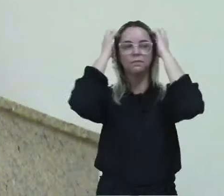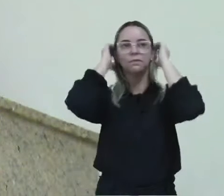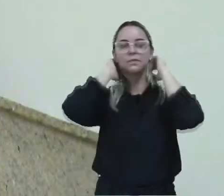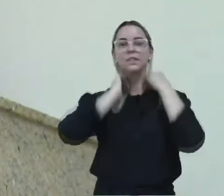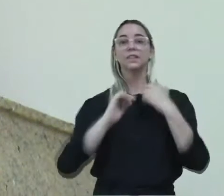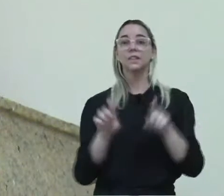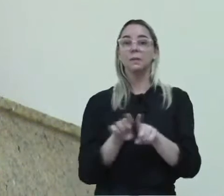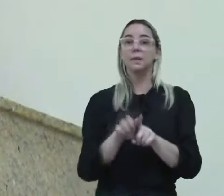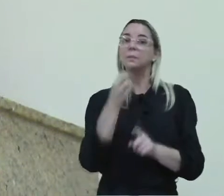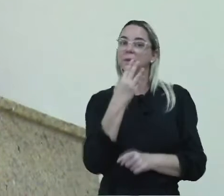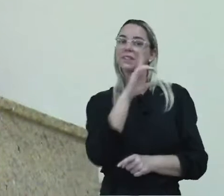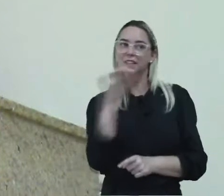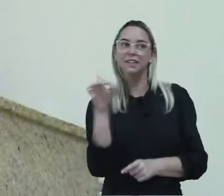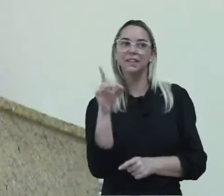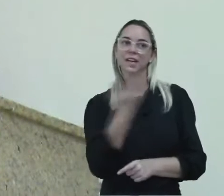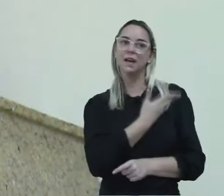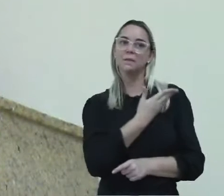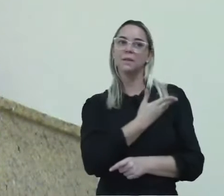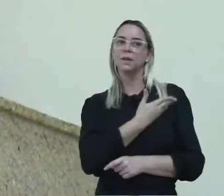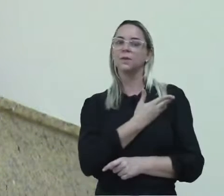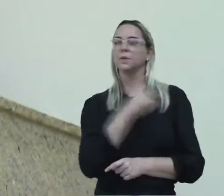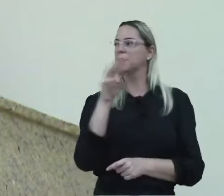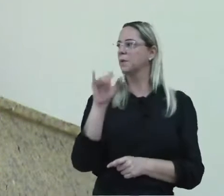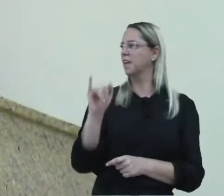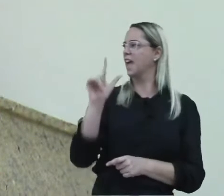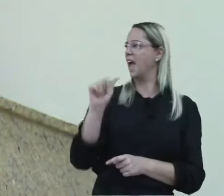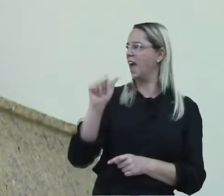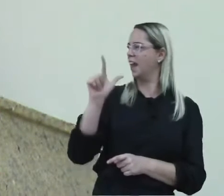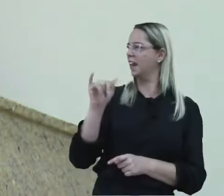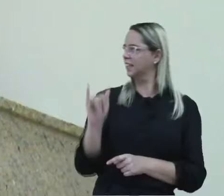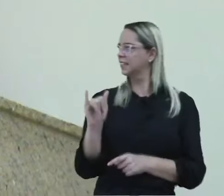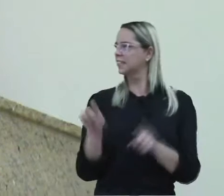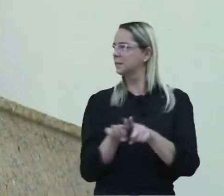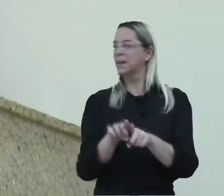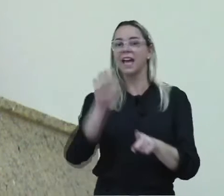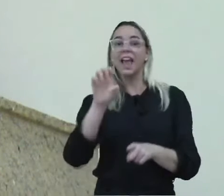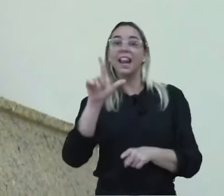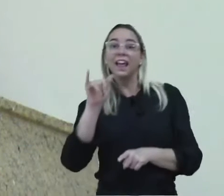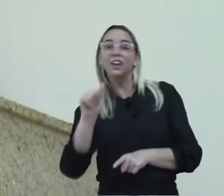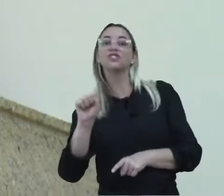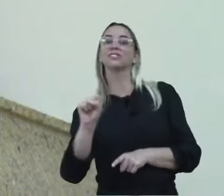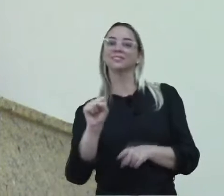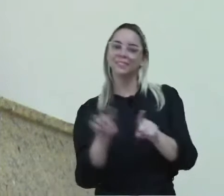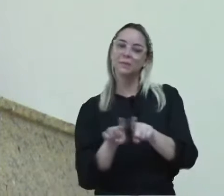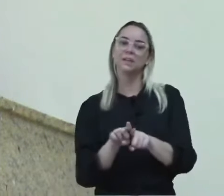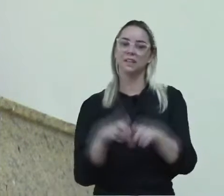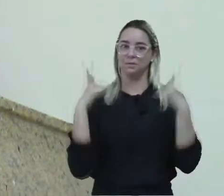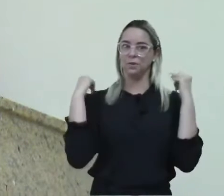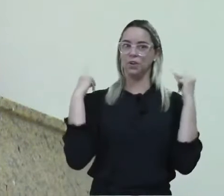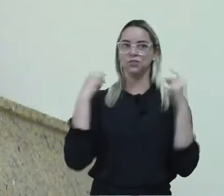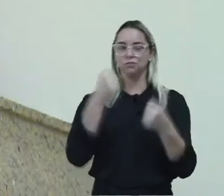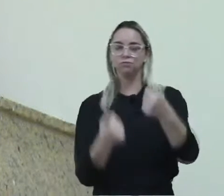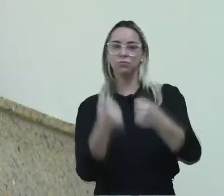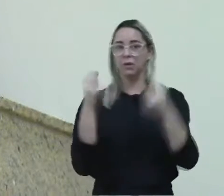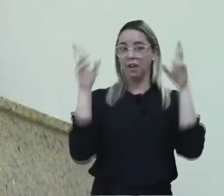aqui ao nosso amigo Leandro, que está ali, né, a Elias também, motorista da ambulância de Açu do Novo, né,